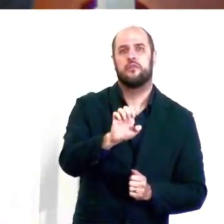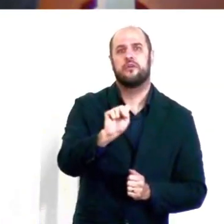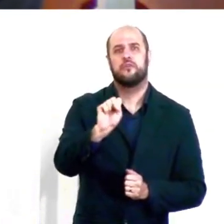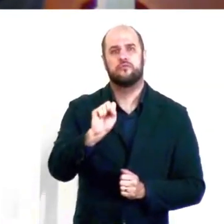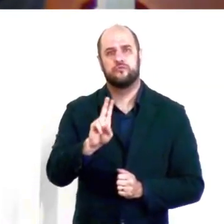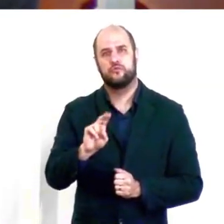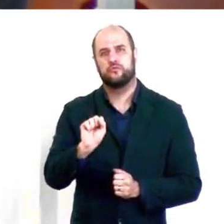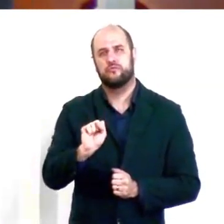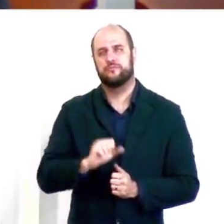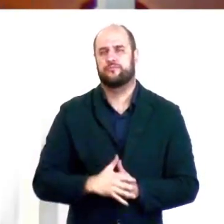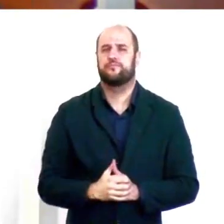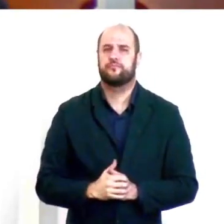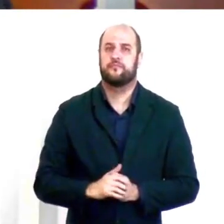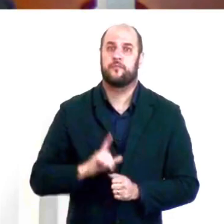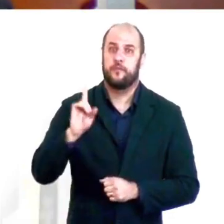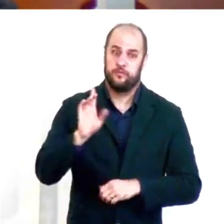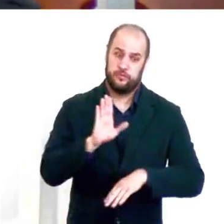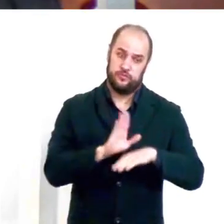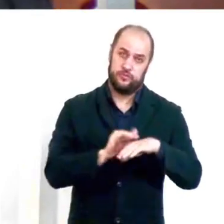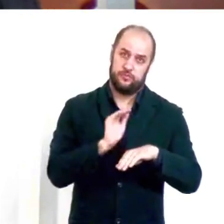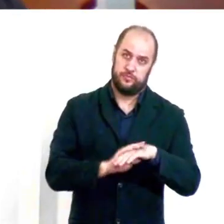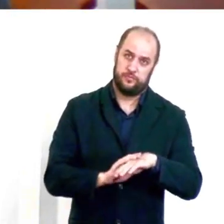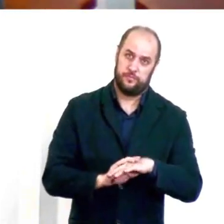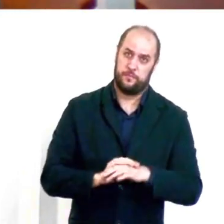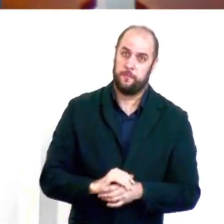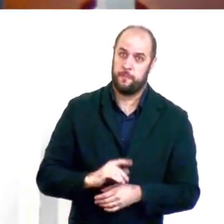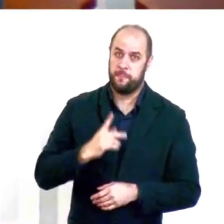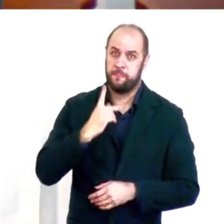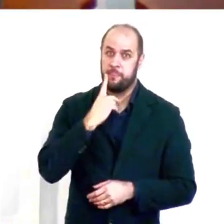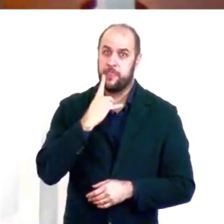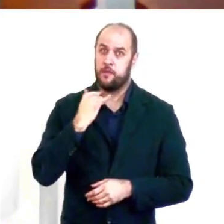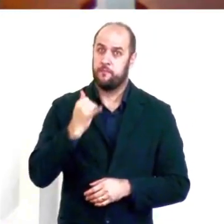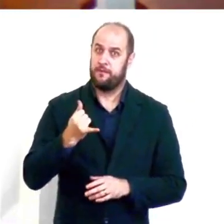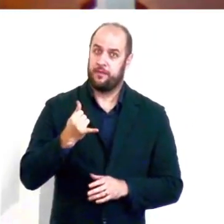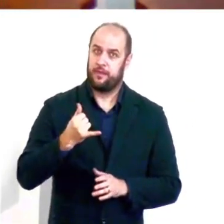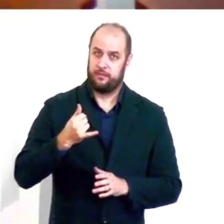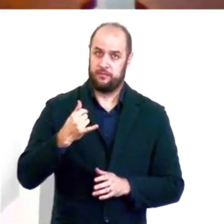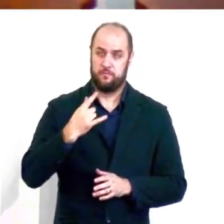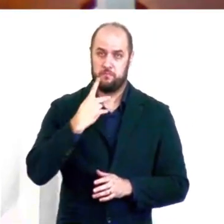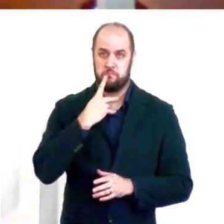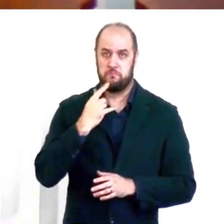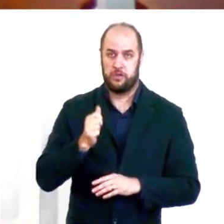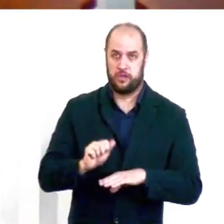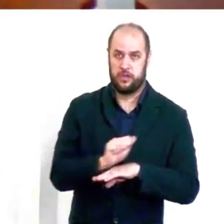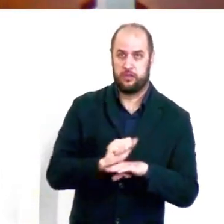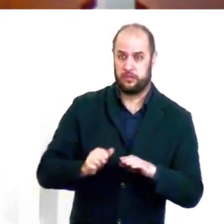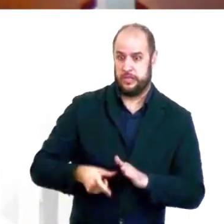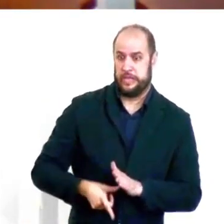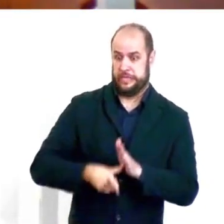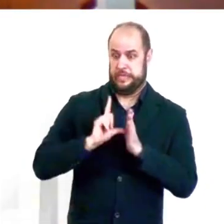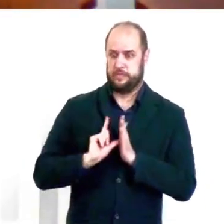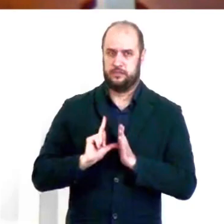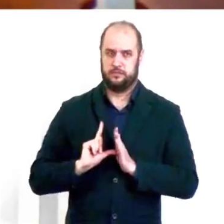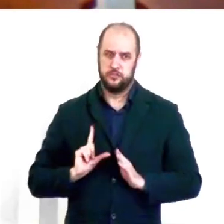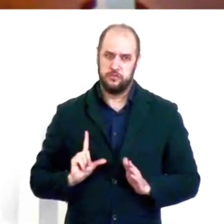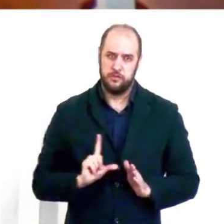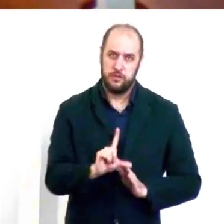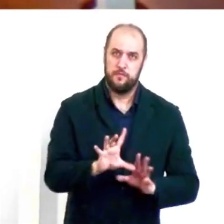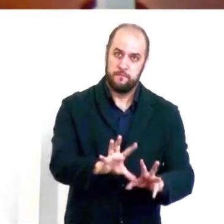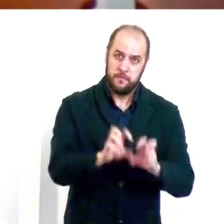Abrão. O seu pai se antecipa a esse chamado e então toma o seu